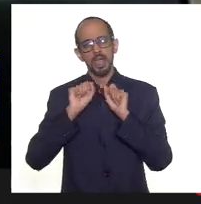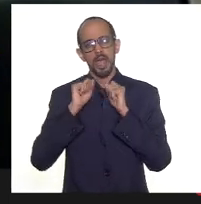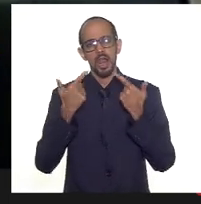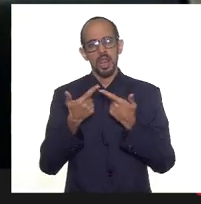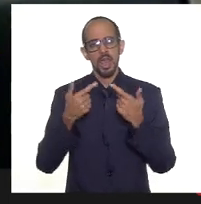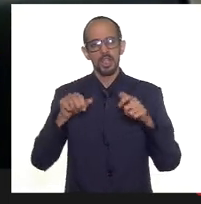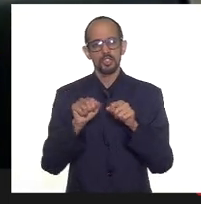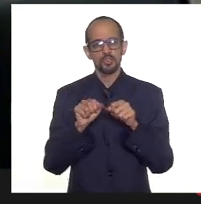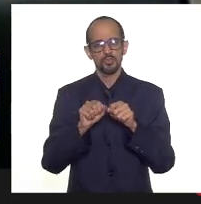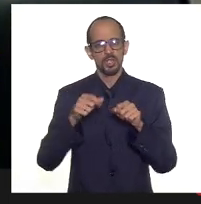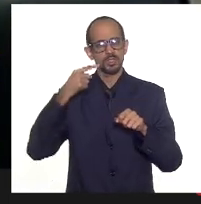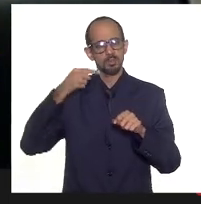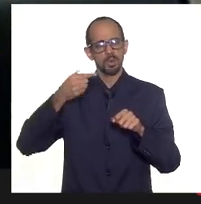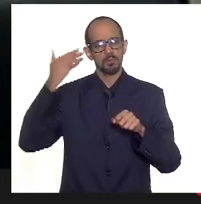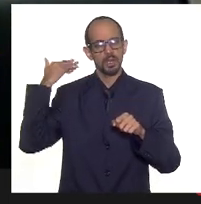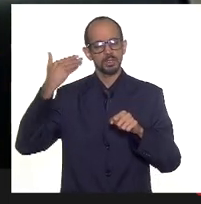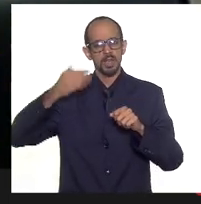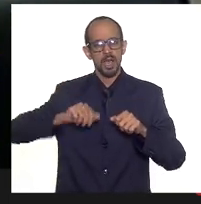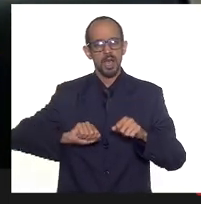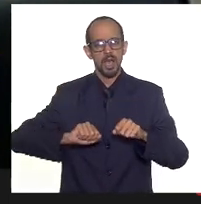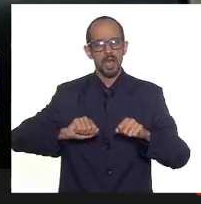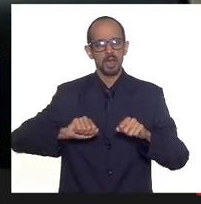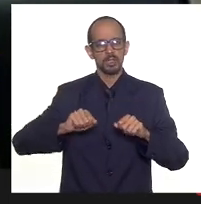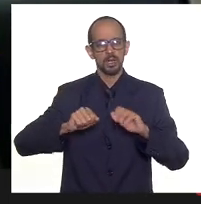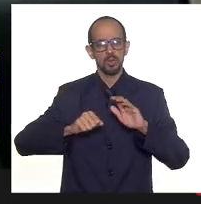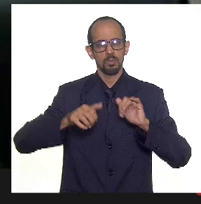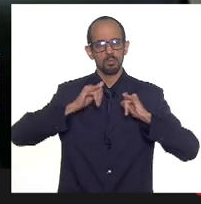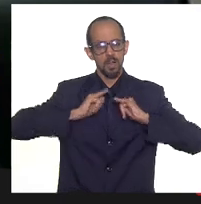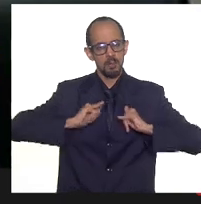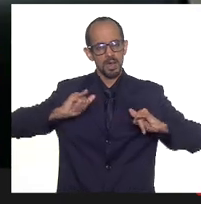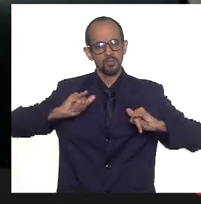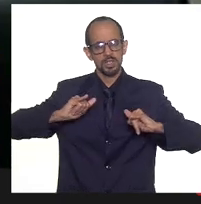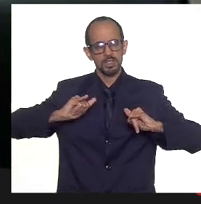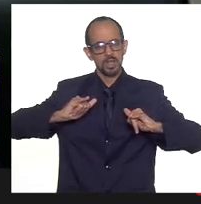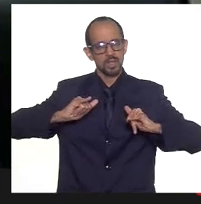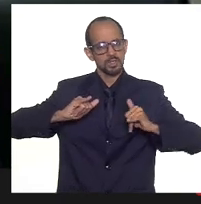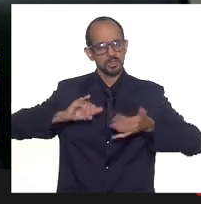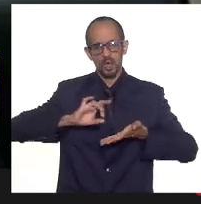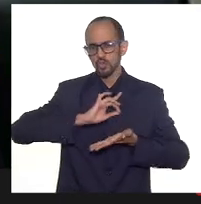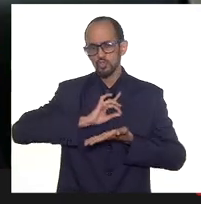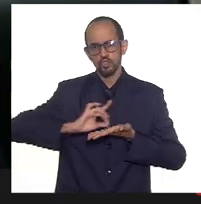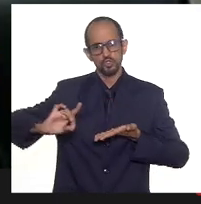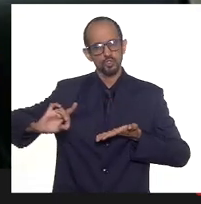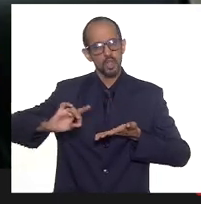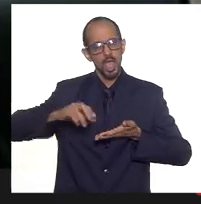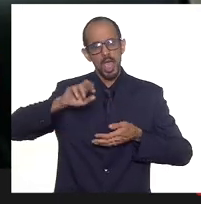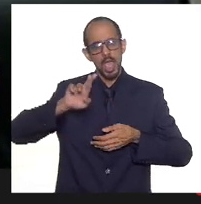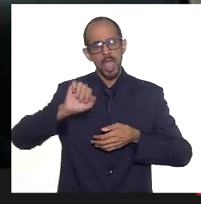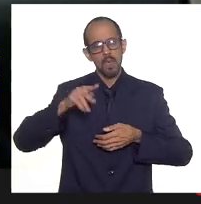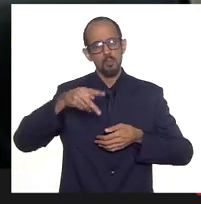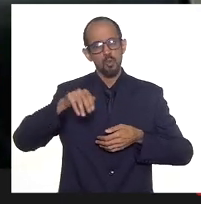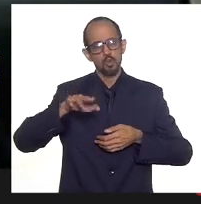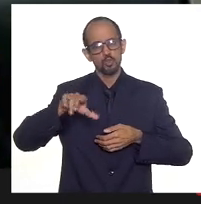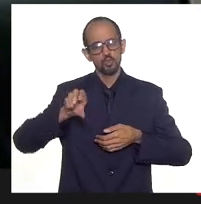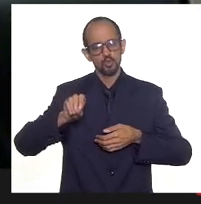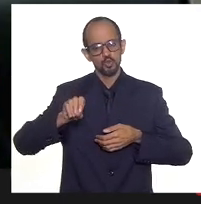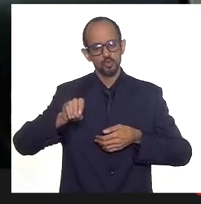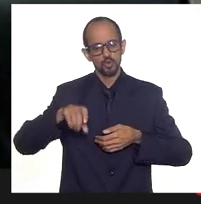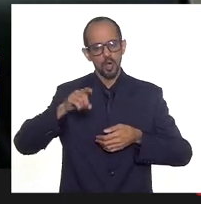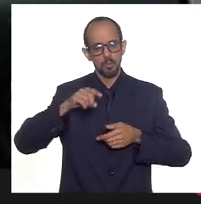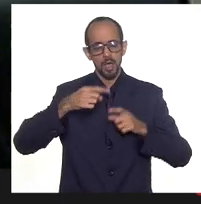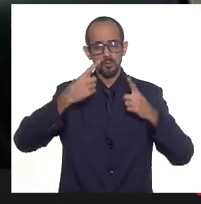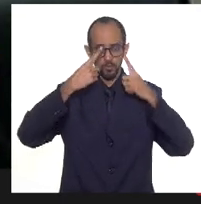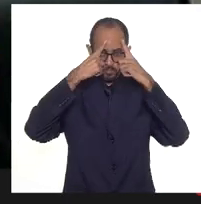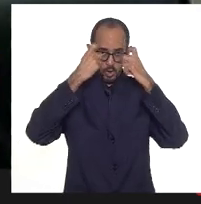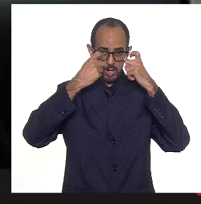fez uma manifestação de repúdio a um ato de violência praticado contra pastores, e foi um